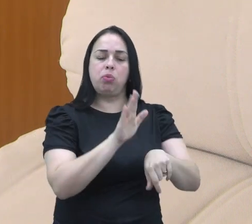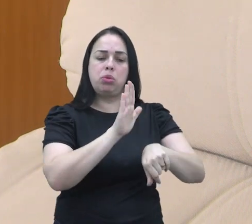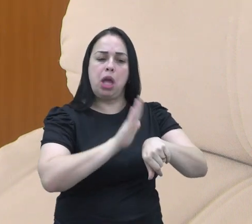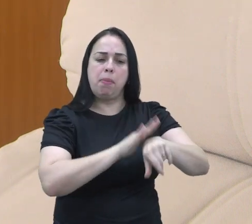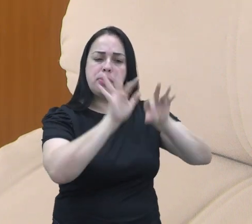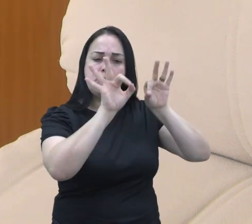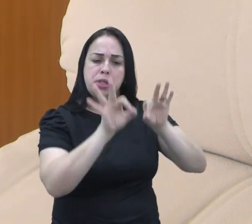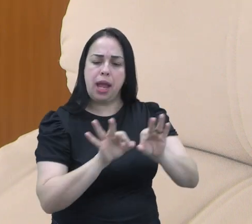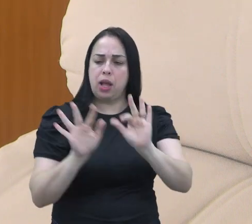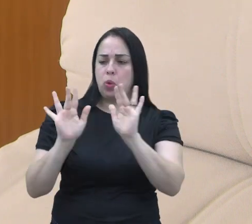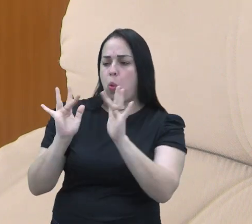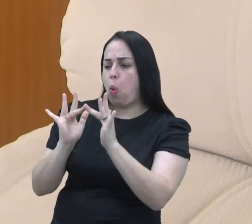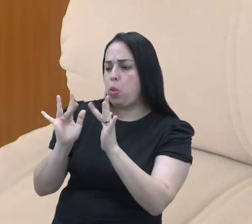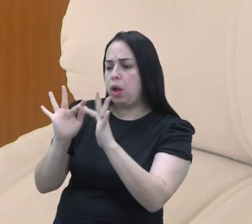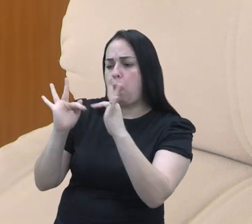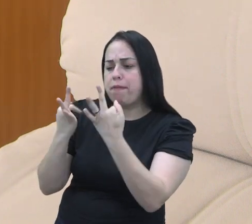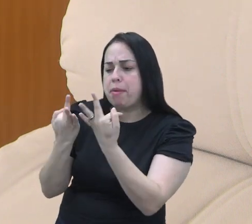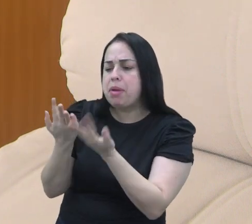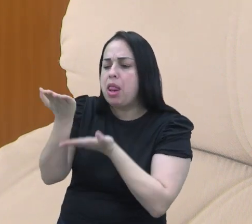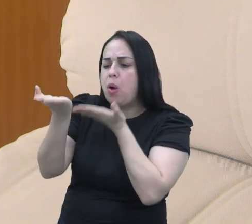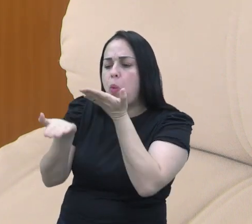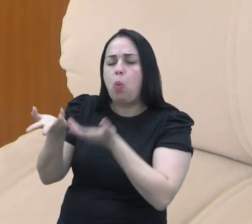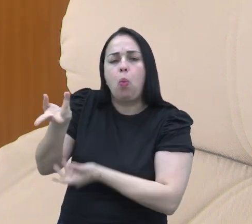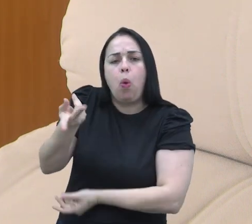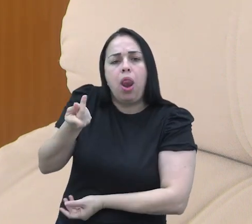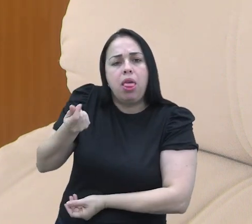com a família, eu busco